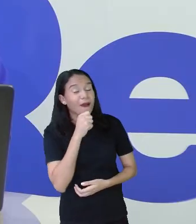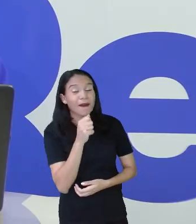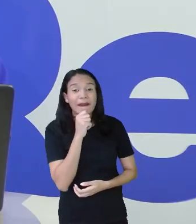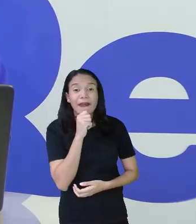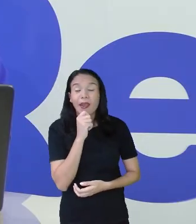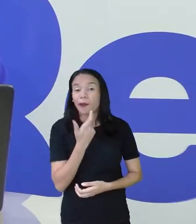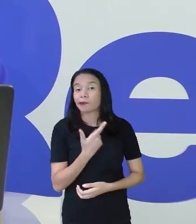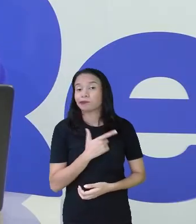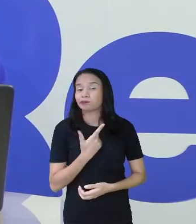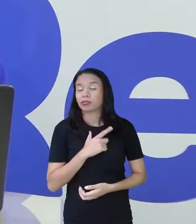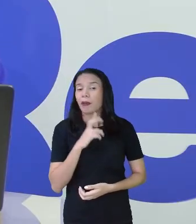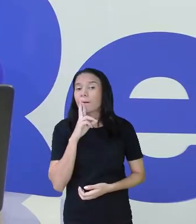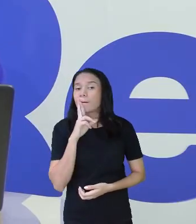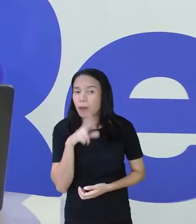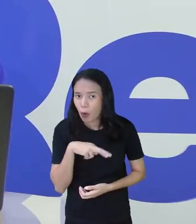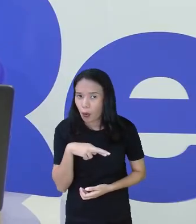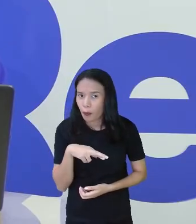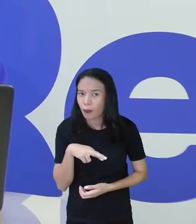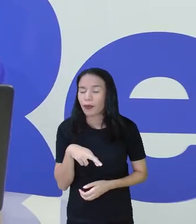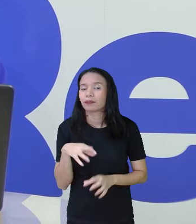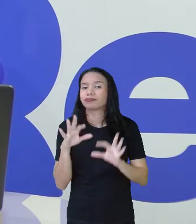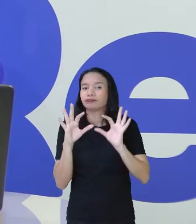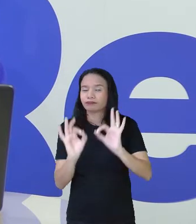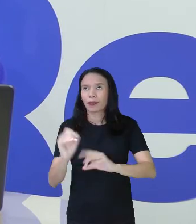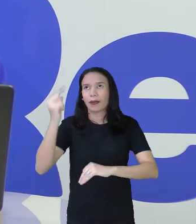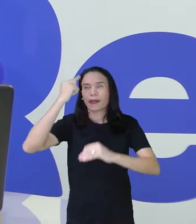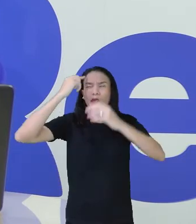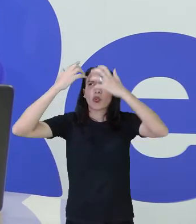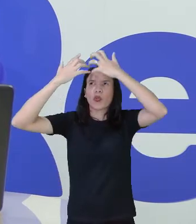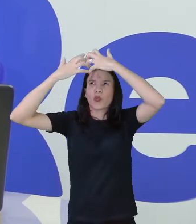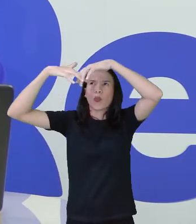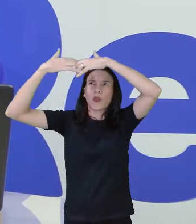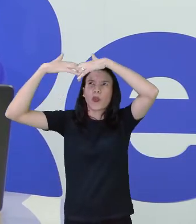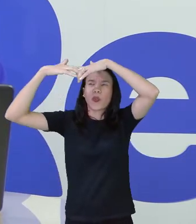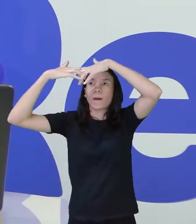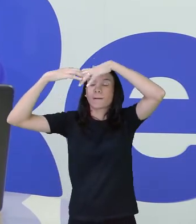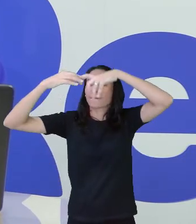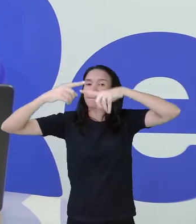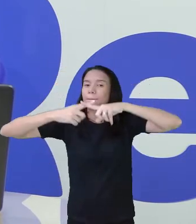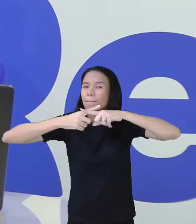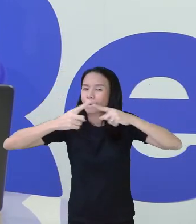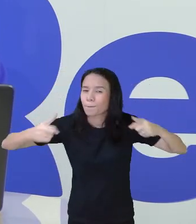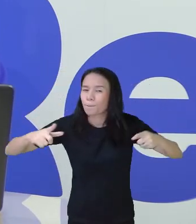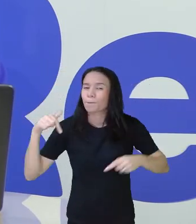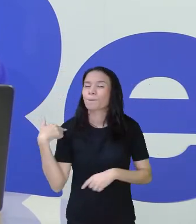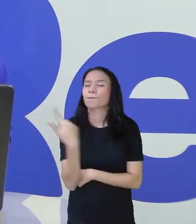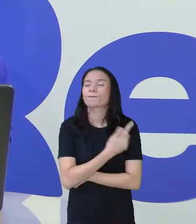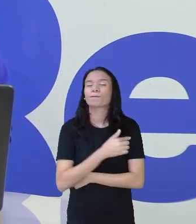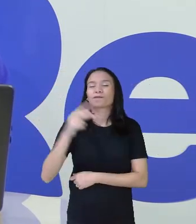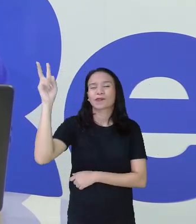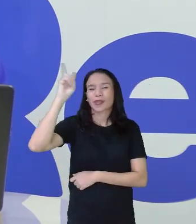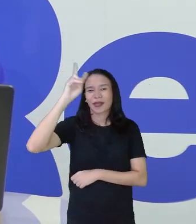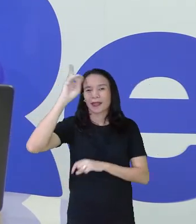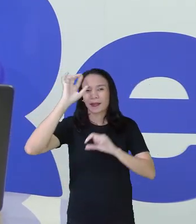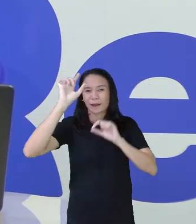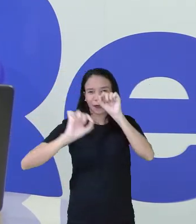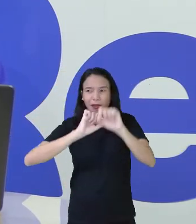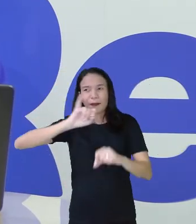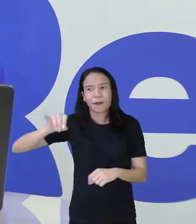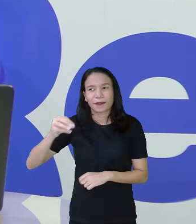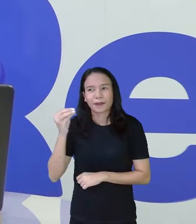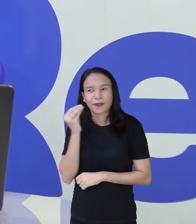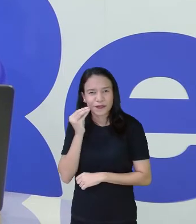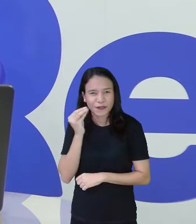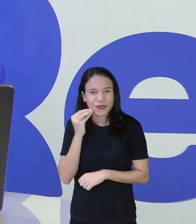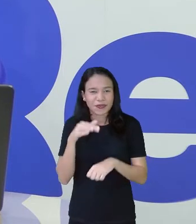não chegaram as respostas, né? Estão pensando realmente. Mas a gente quer lembrar, aproveitando toda essa conversa